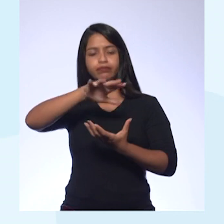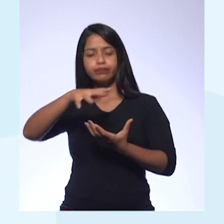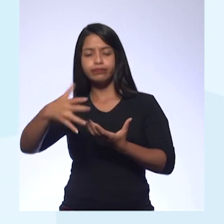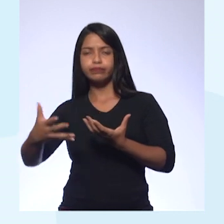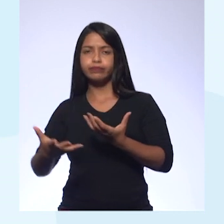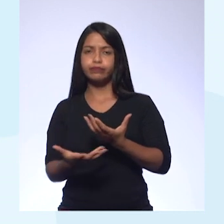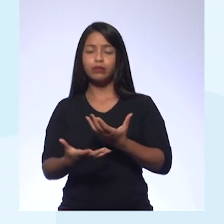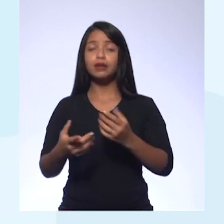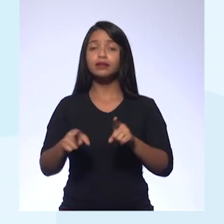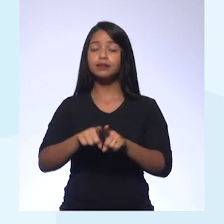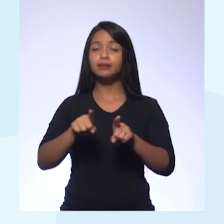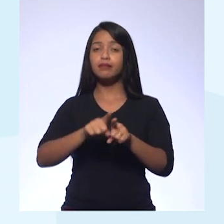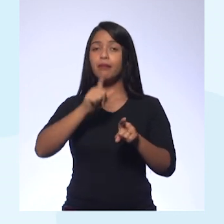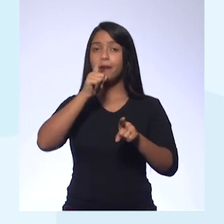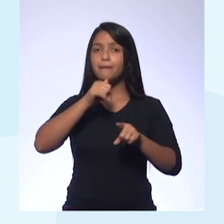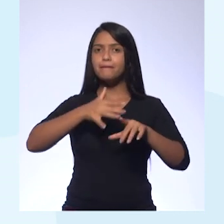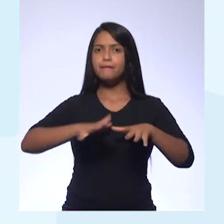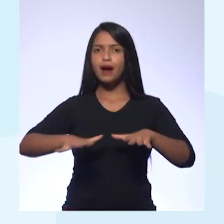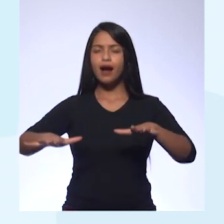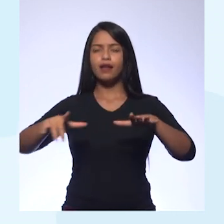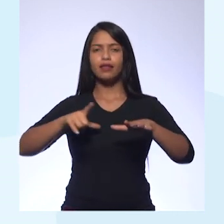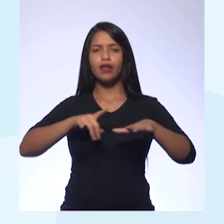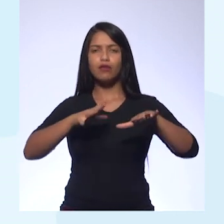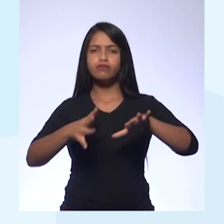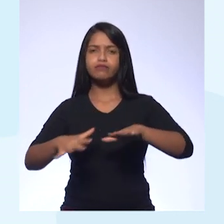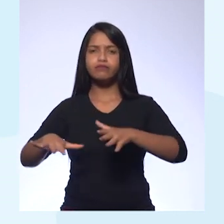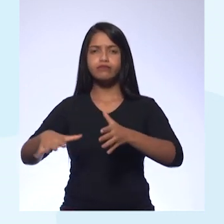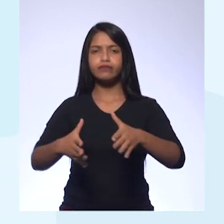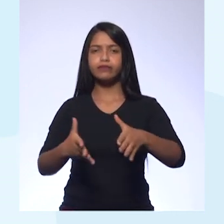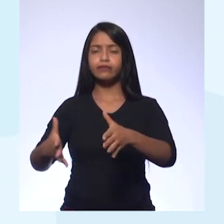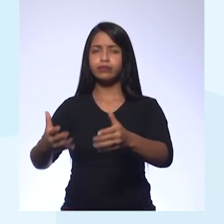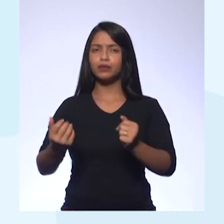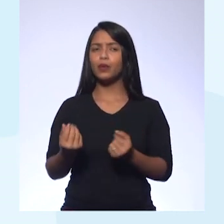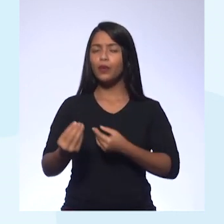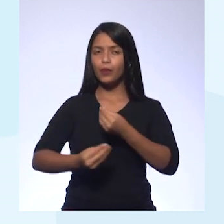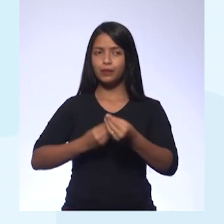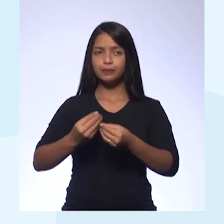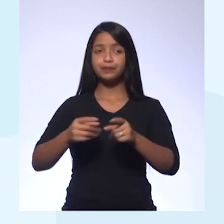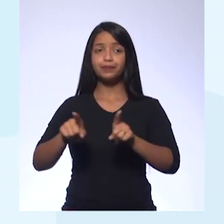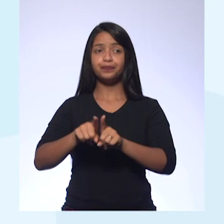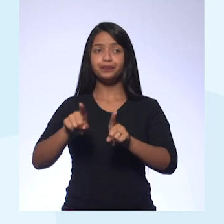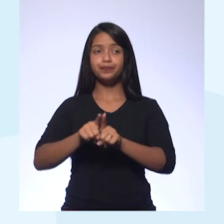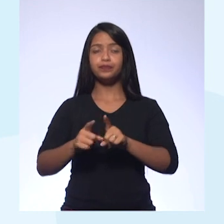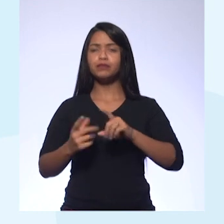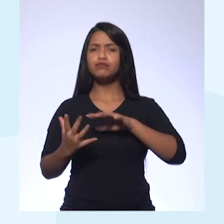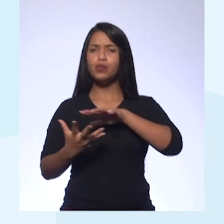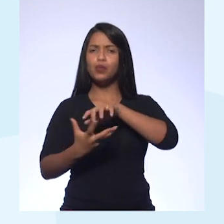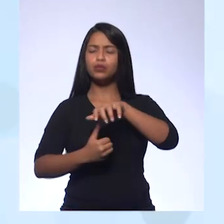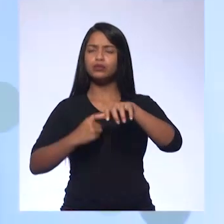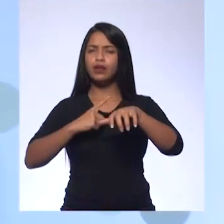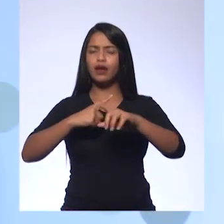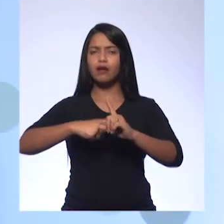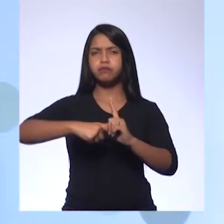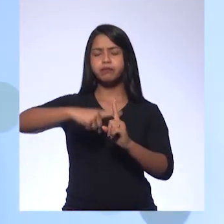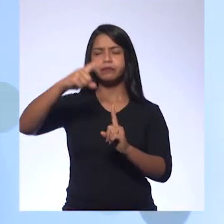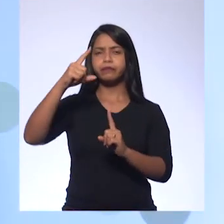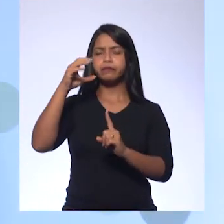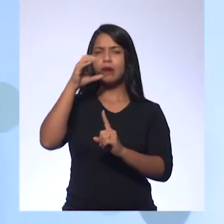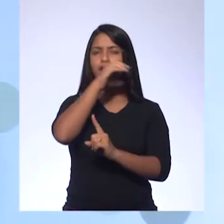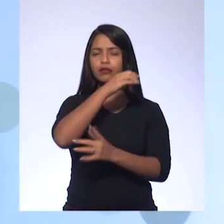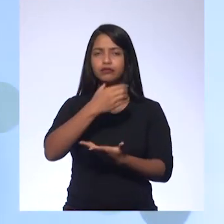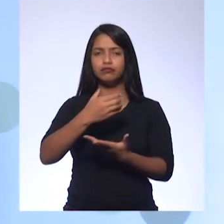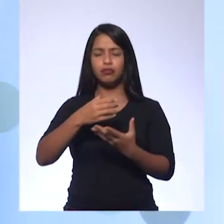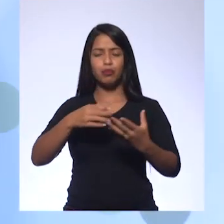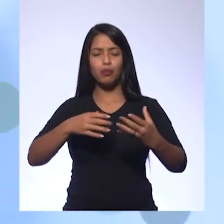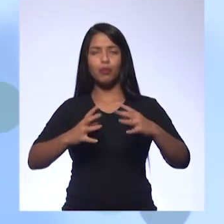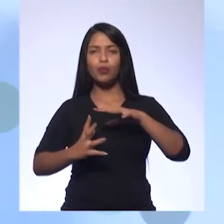ao aquecimento desigual em decorrência da forma e dos movimentos da Terra. Muito bem. Então esta será a habilidade